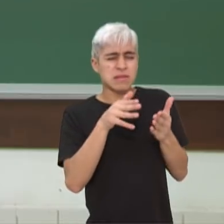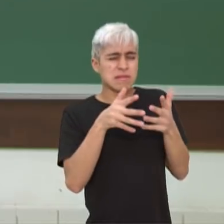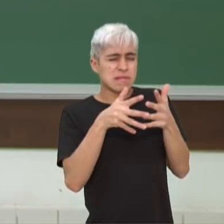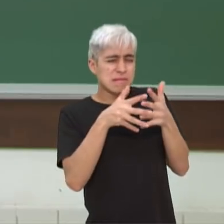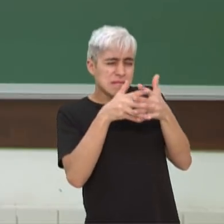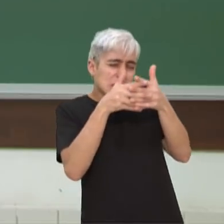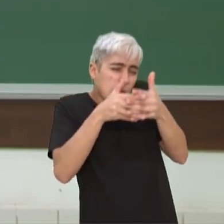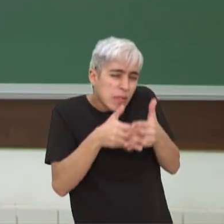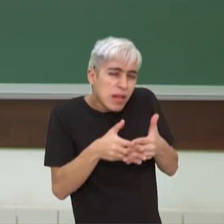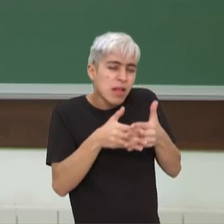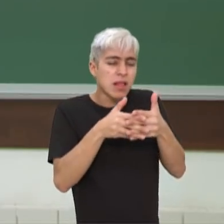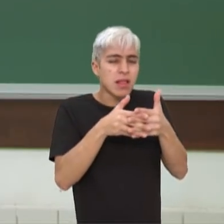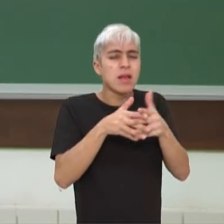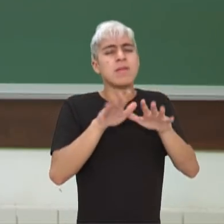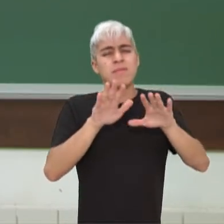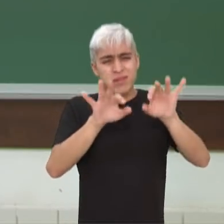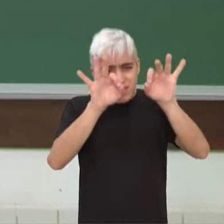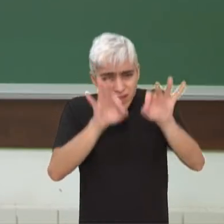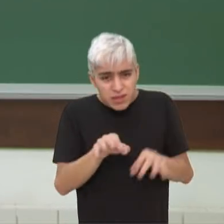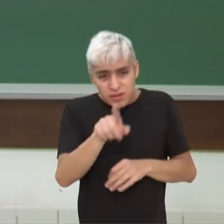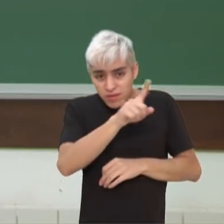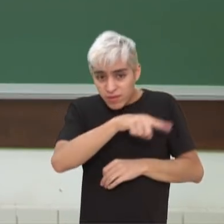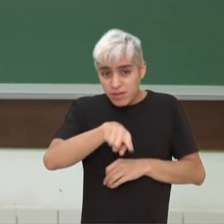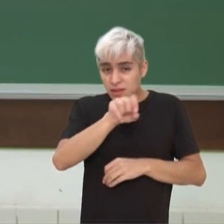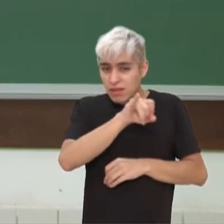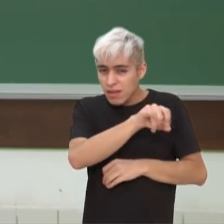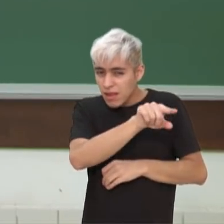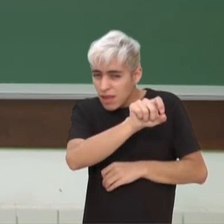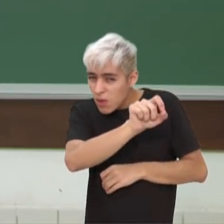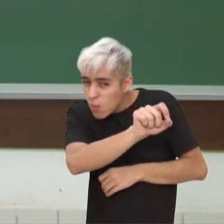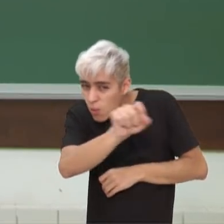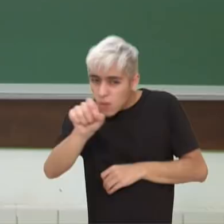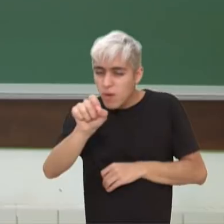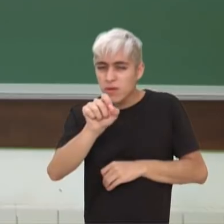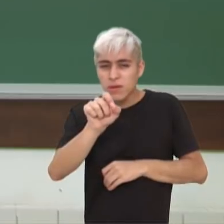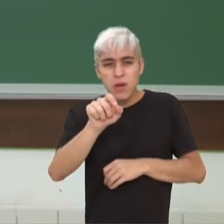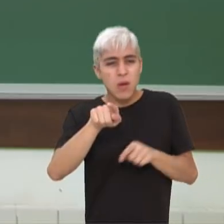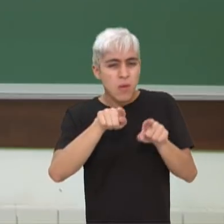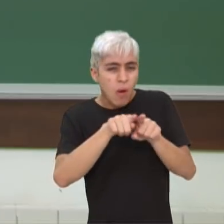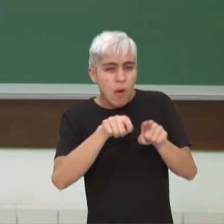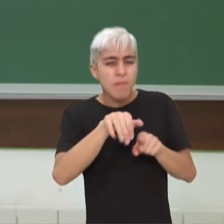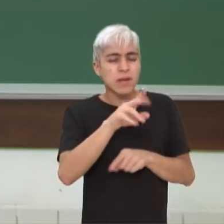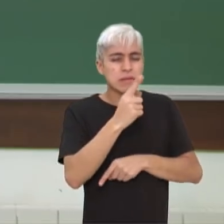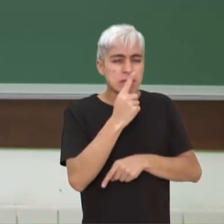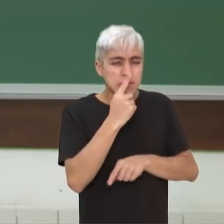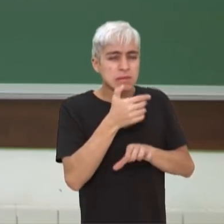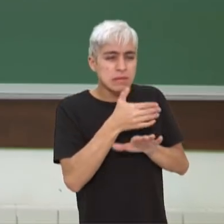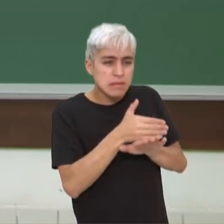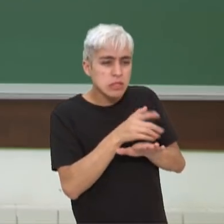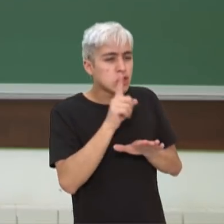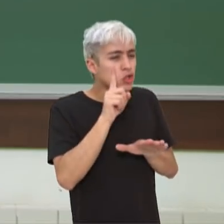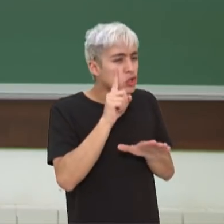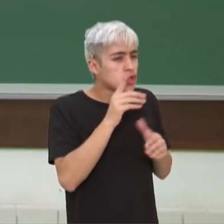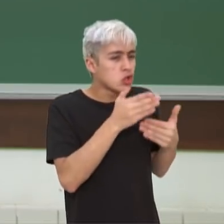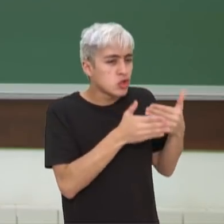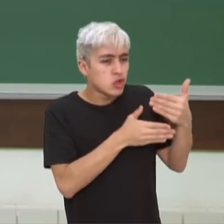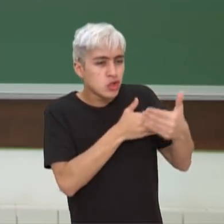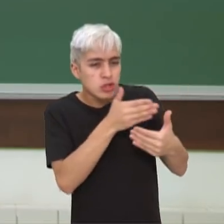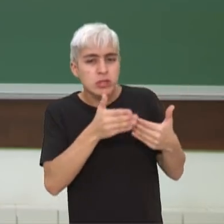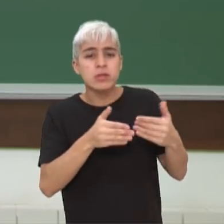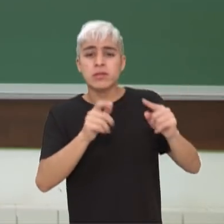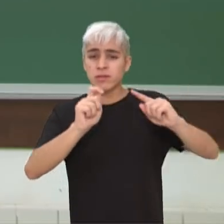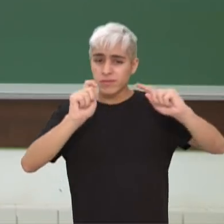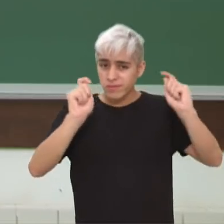eu tenho certeza que você aí de casa, com um pouco de familiaridade, praticando ali com uma certa